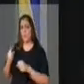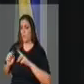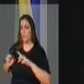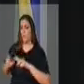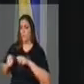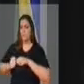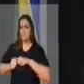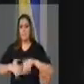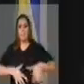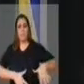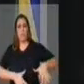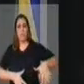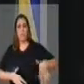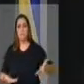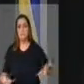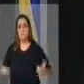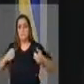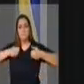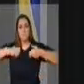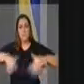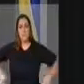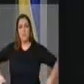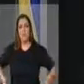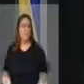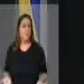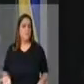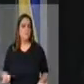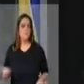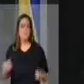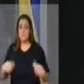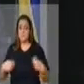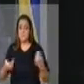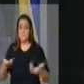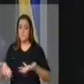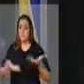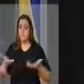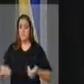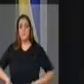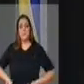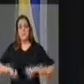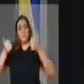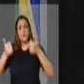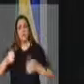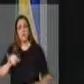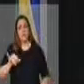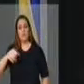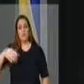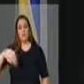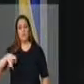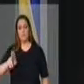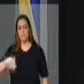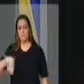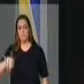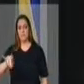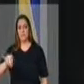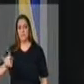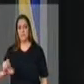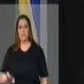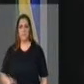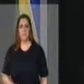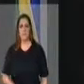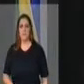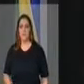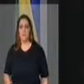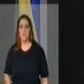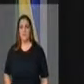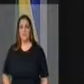para outros órgãos. Então, nós temos que tratar as pessoas em melhorar a sua imunidade. Esse é o grande desafio, e o